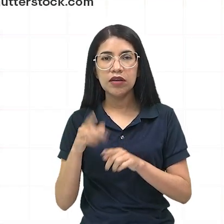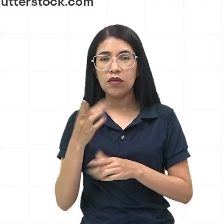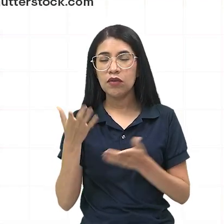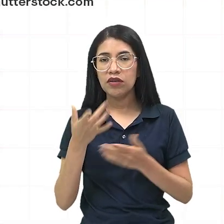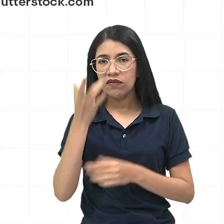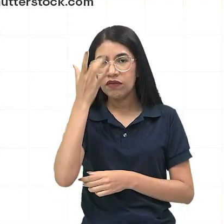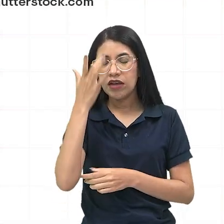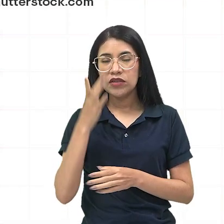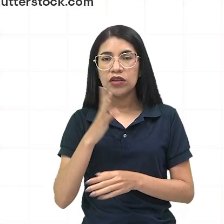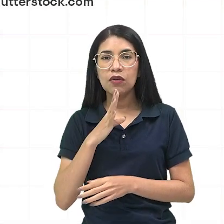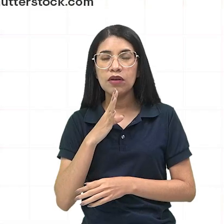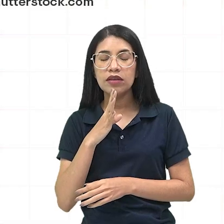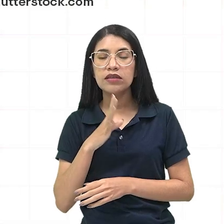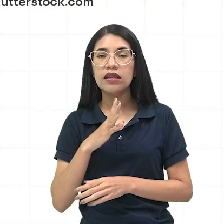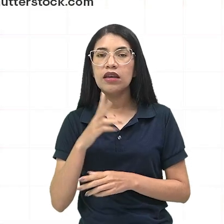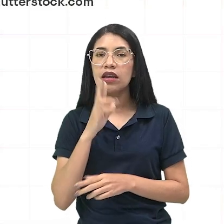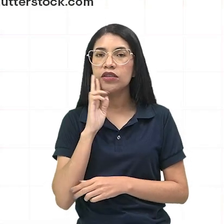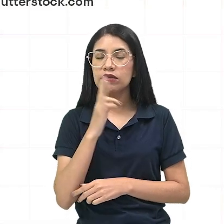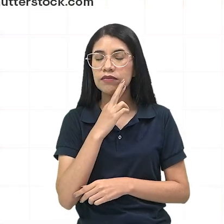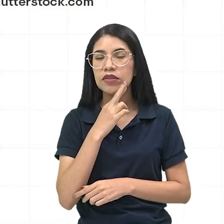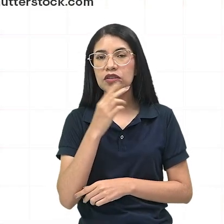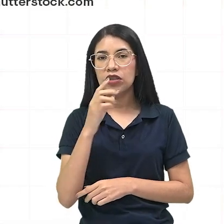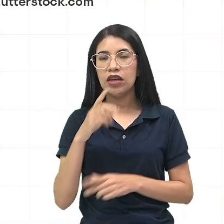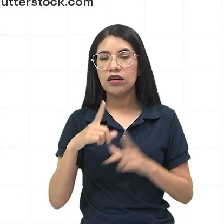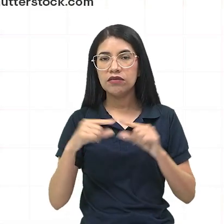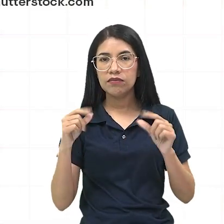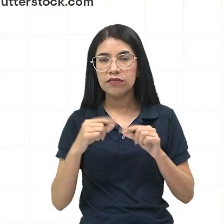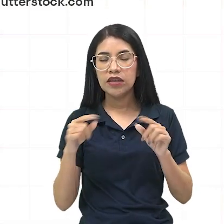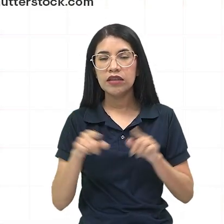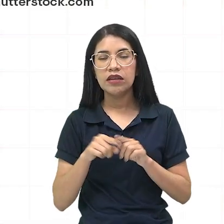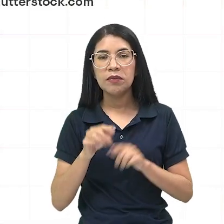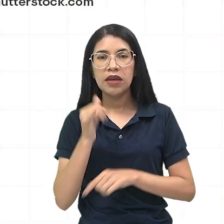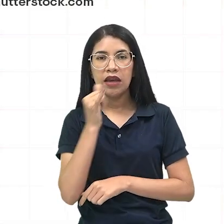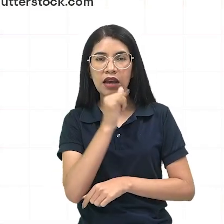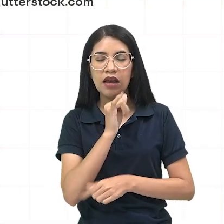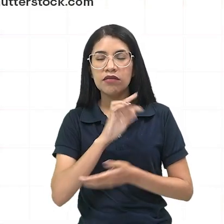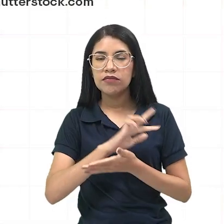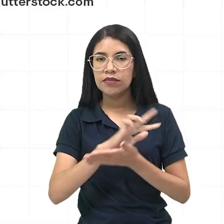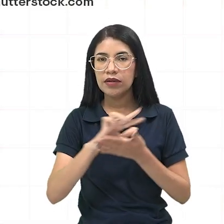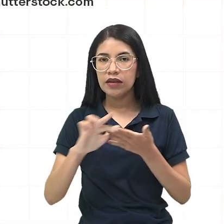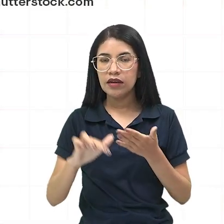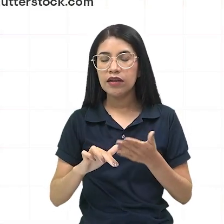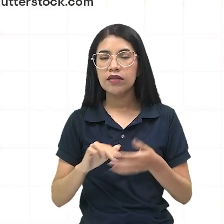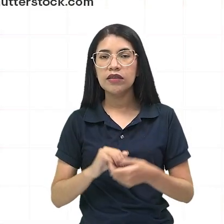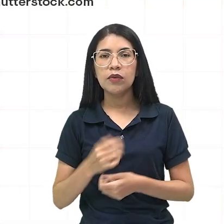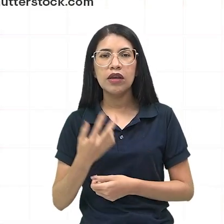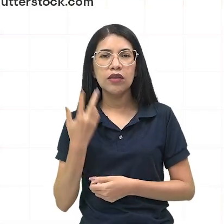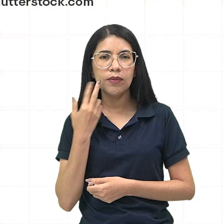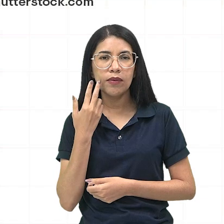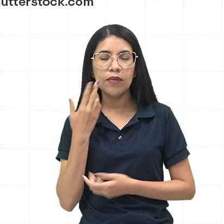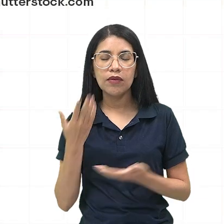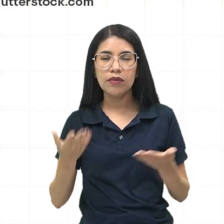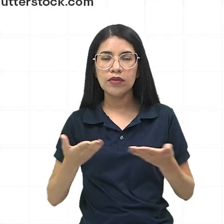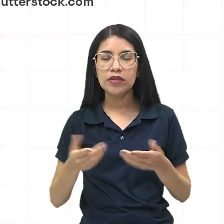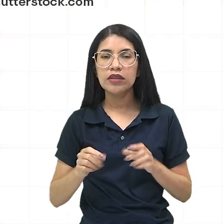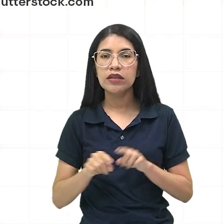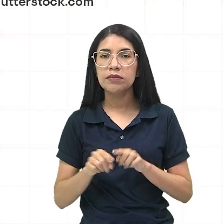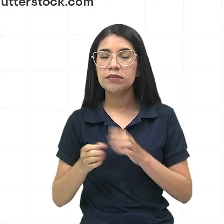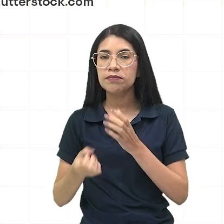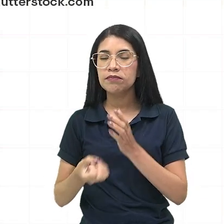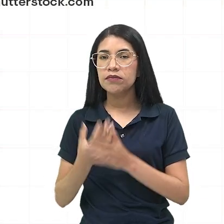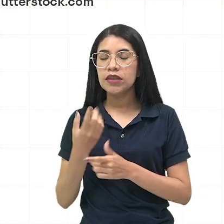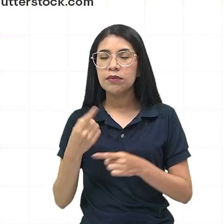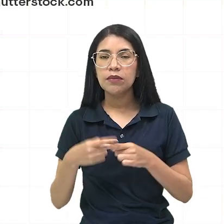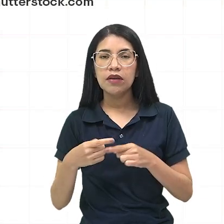restaurante japonês, um restaurante árabe, né, um restaurante italiano e etc. Tem sido muito comum e a origem de tudo isso